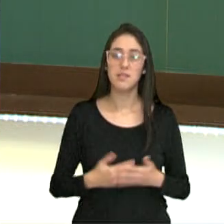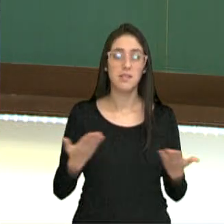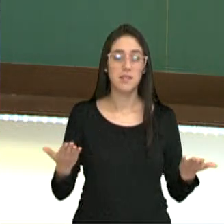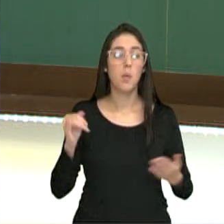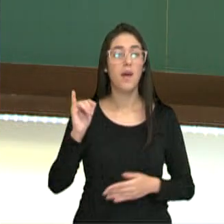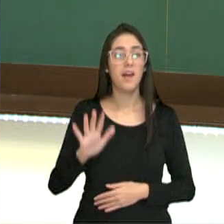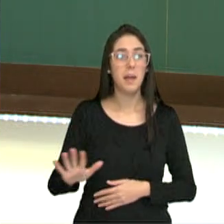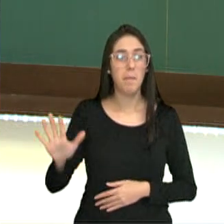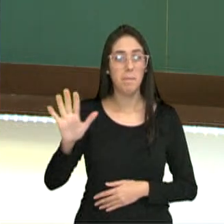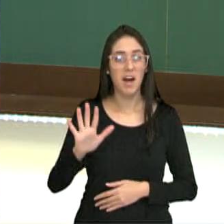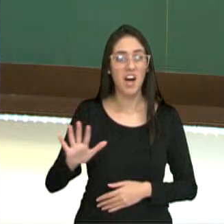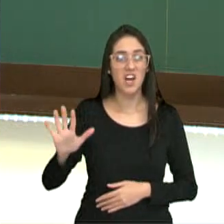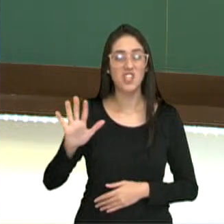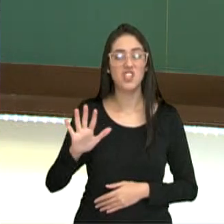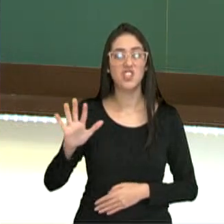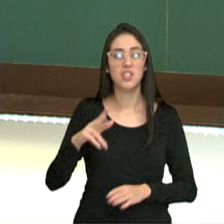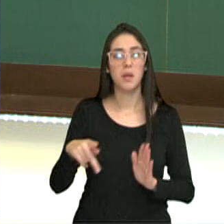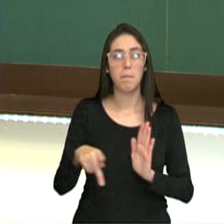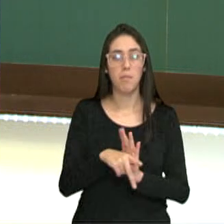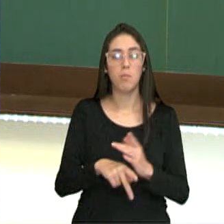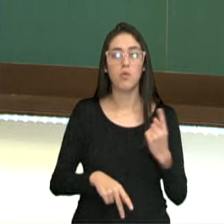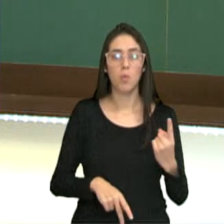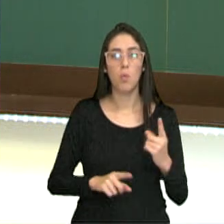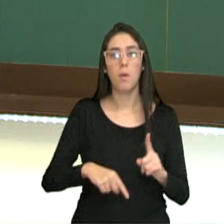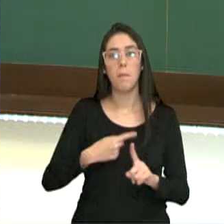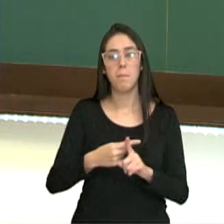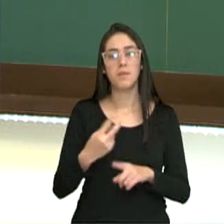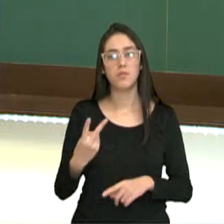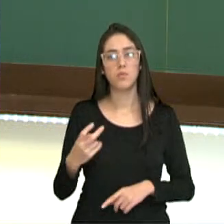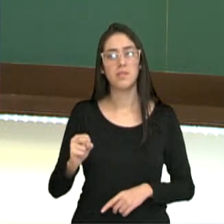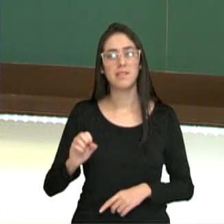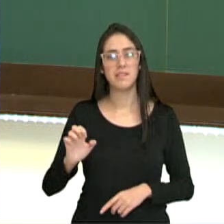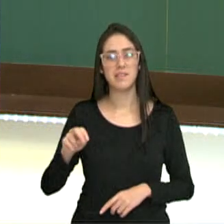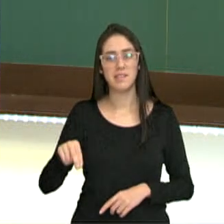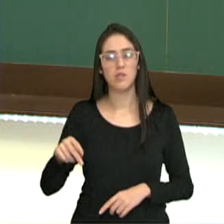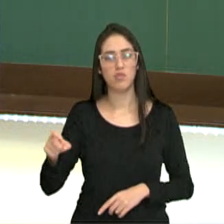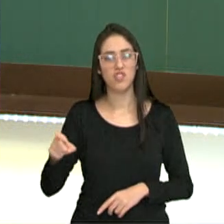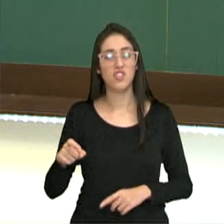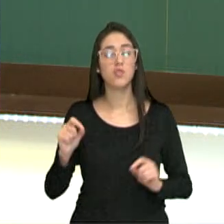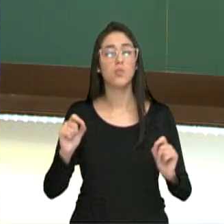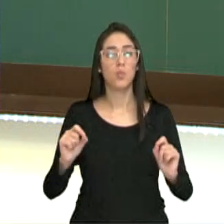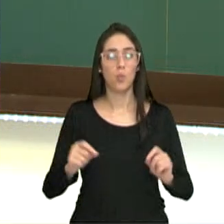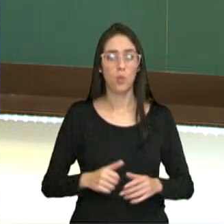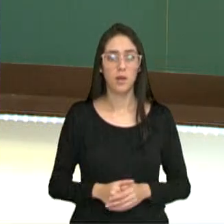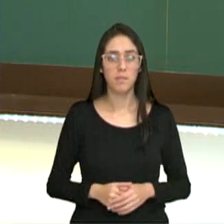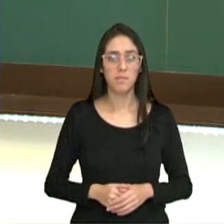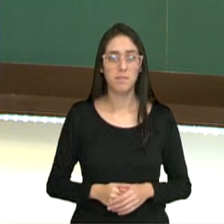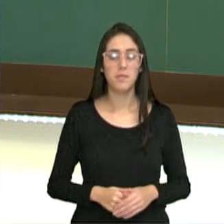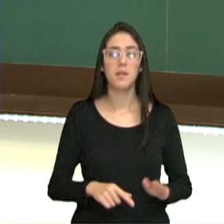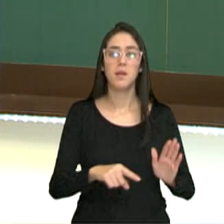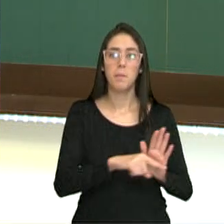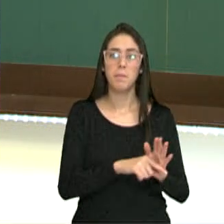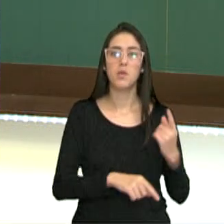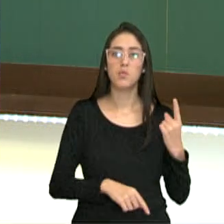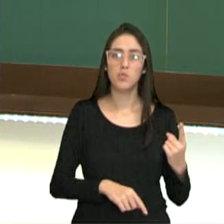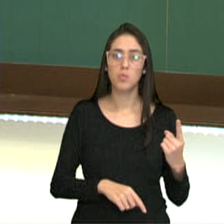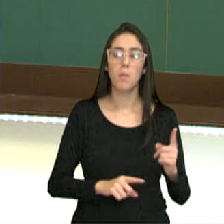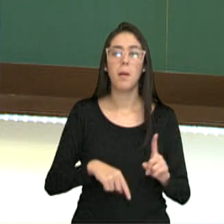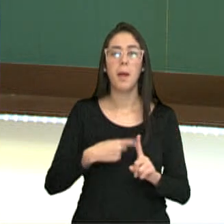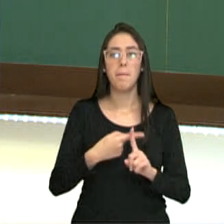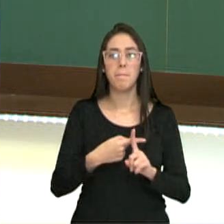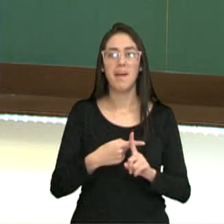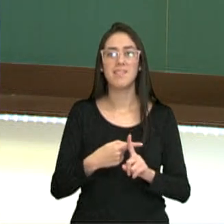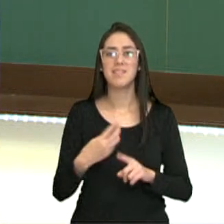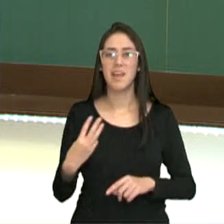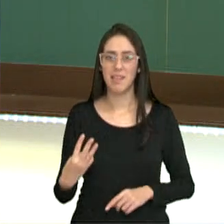da função 1 mais 2 seno de x será menos 1 mais 3, tá?